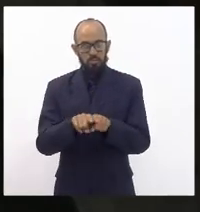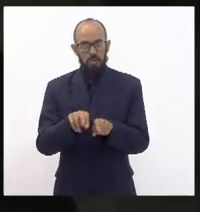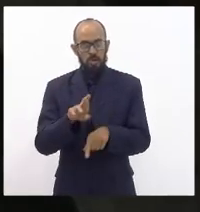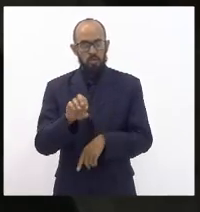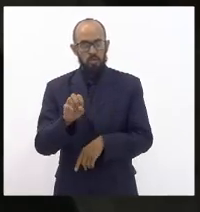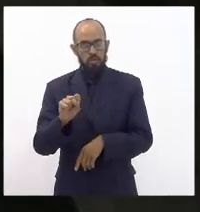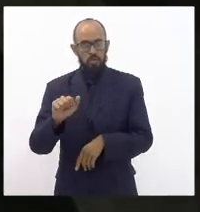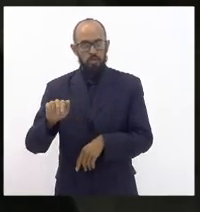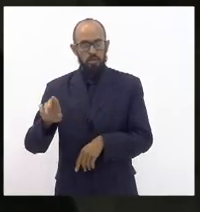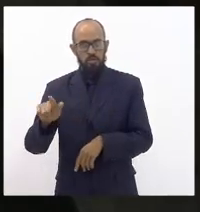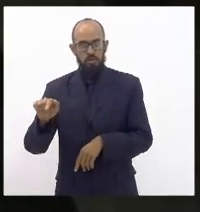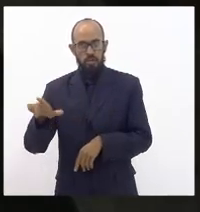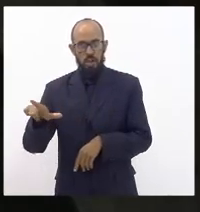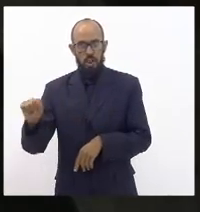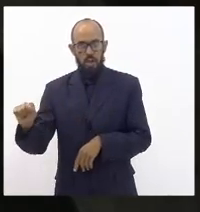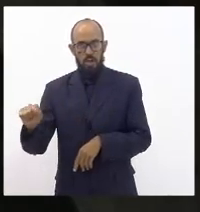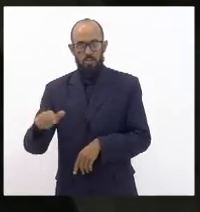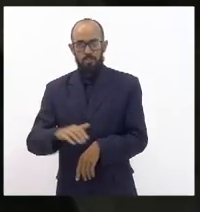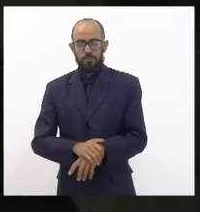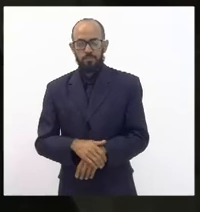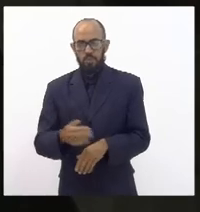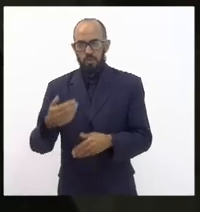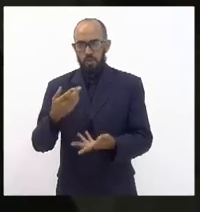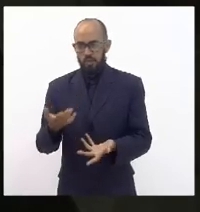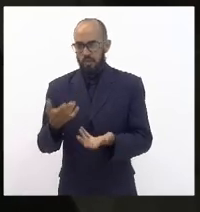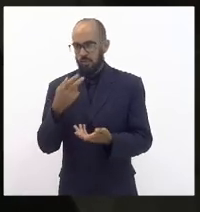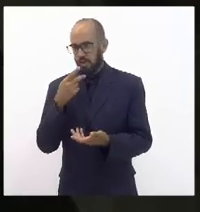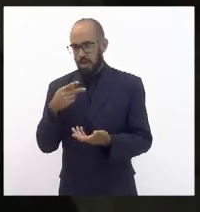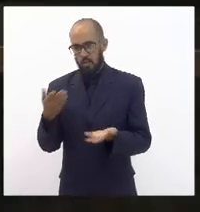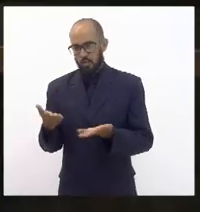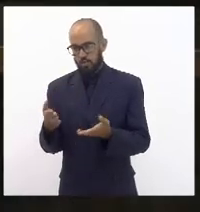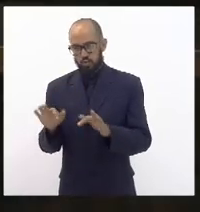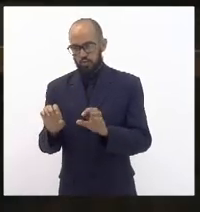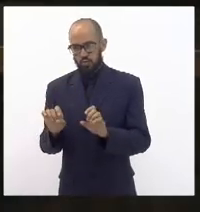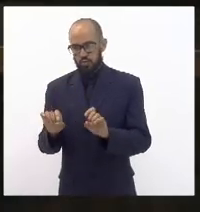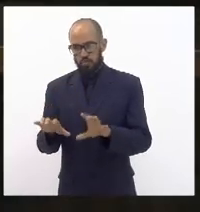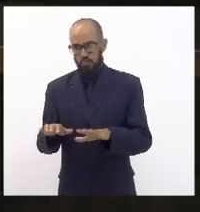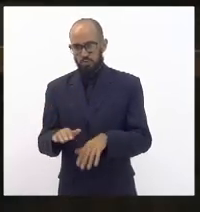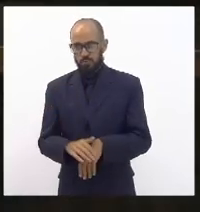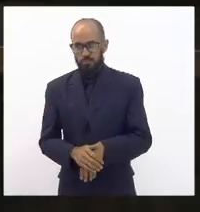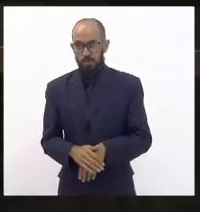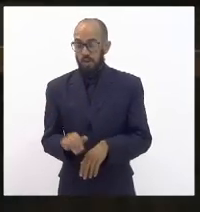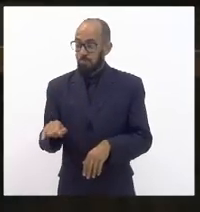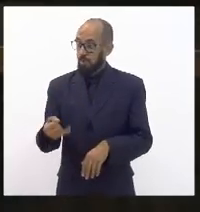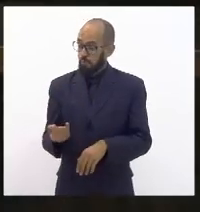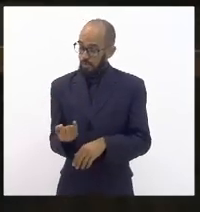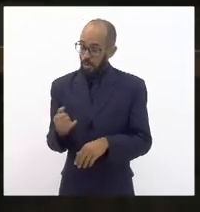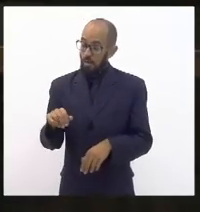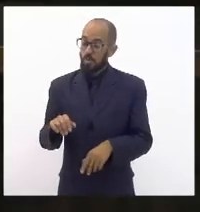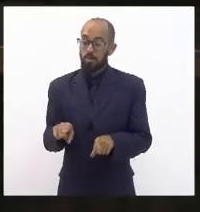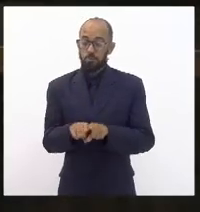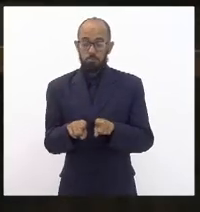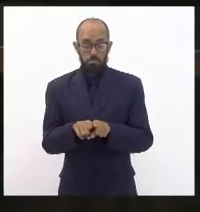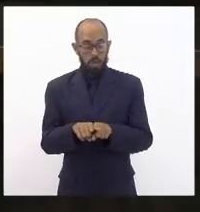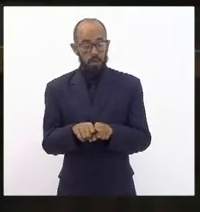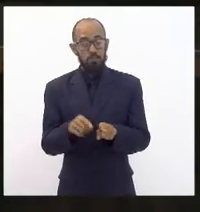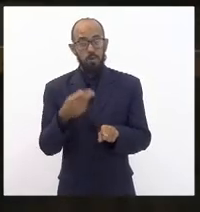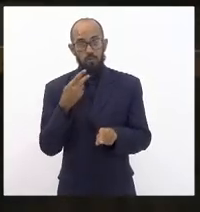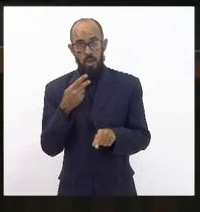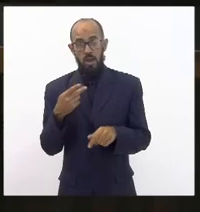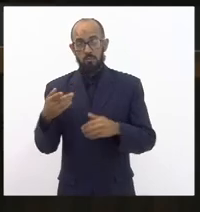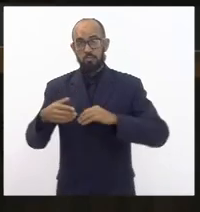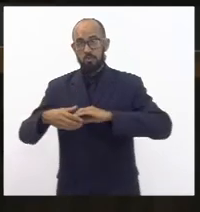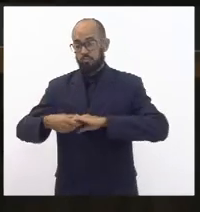sedã era o que eu queria dizer atrás de hoje obrigado pela Marta Rocha Deputado waldeck Deixa eu aproveitar oportunidade deixar aqui também